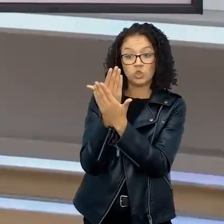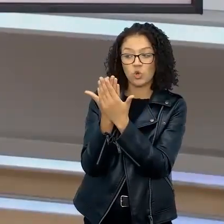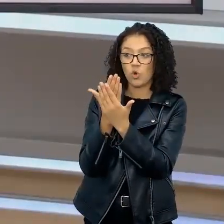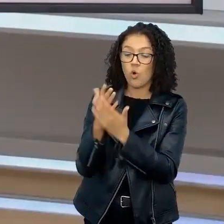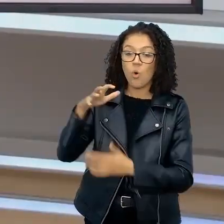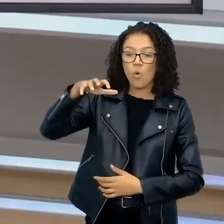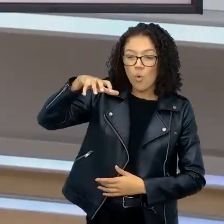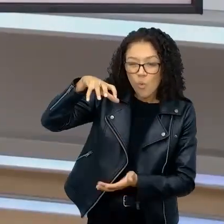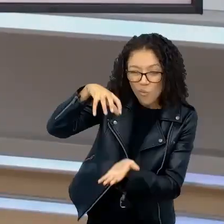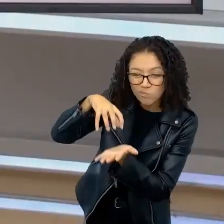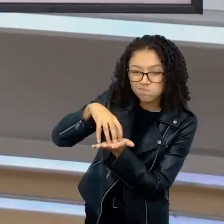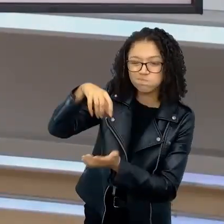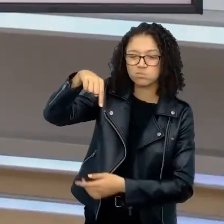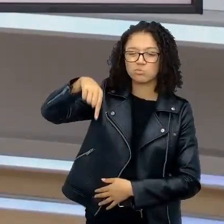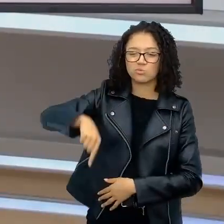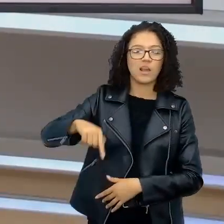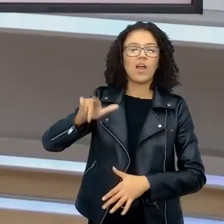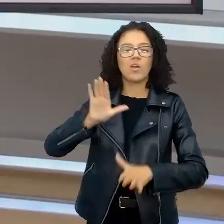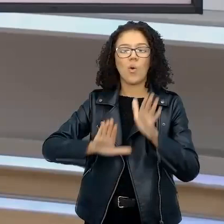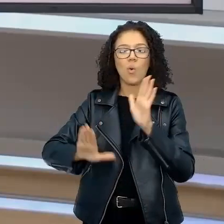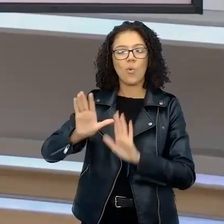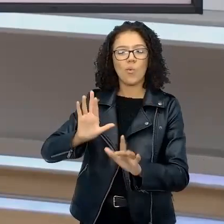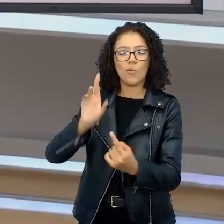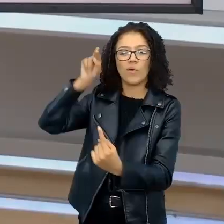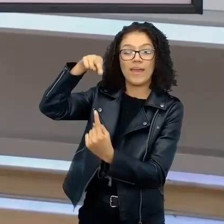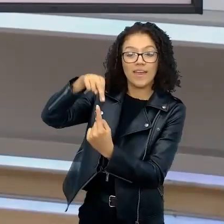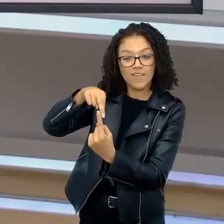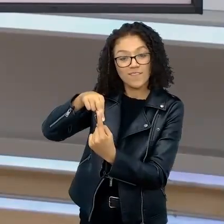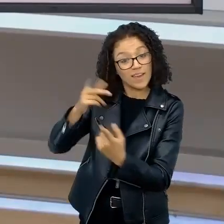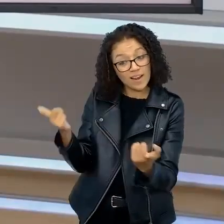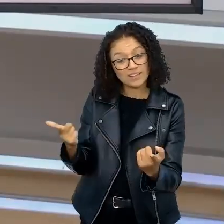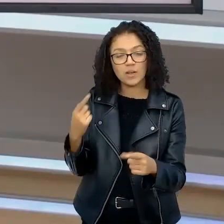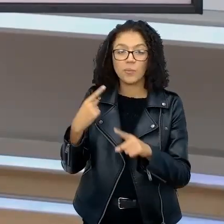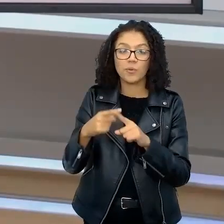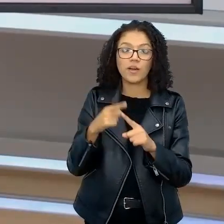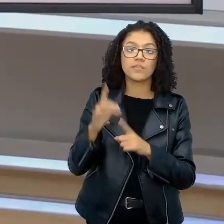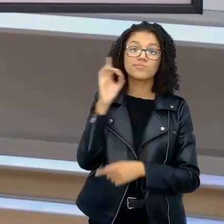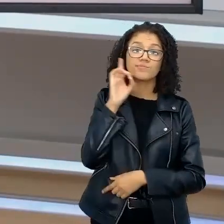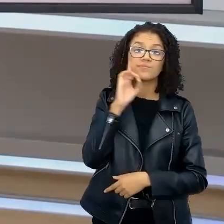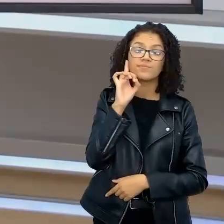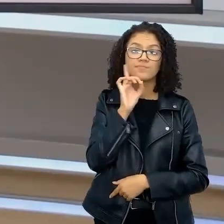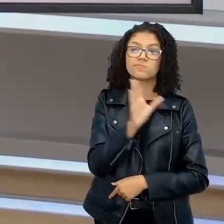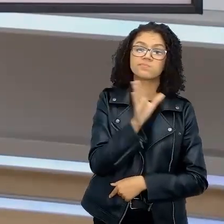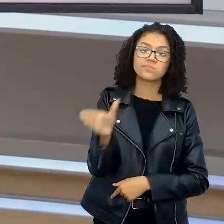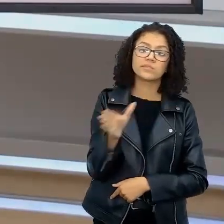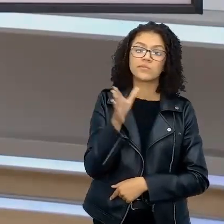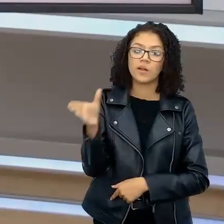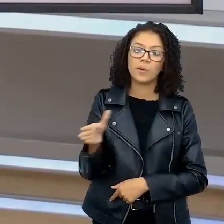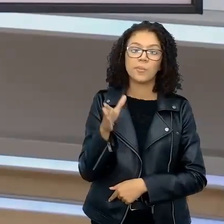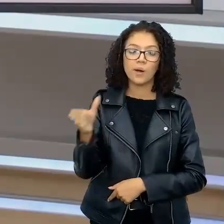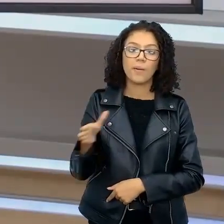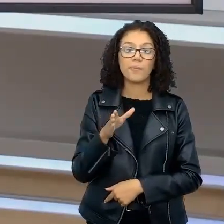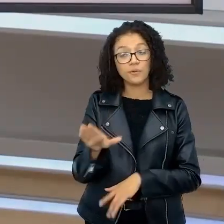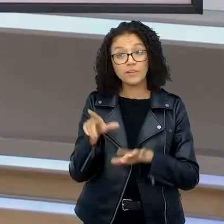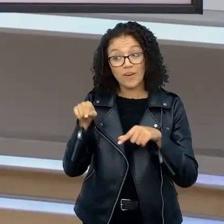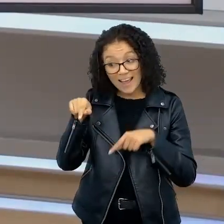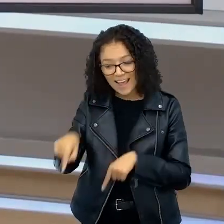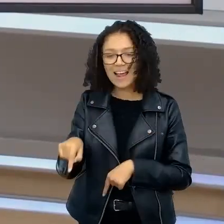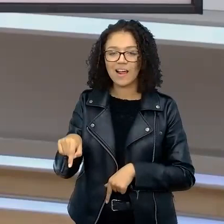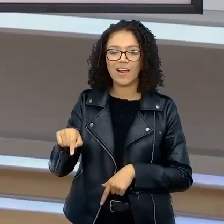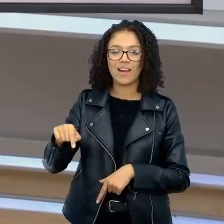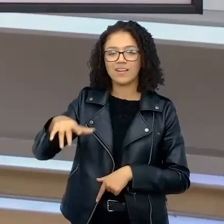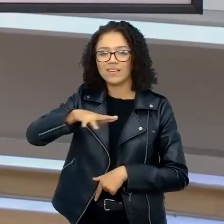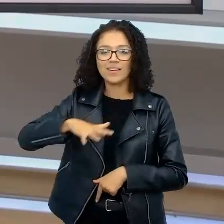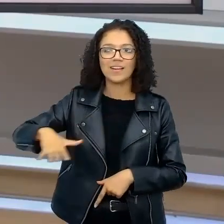e proteção e de referência dessa criança, desse adolescente. Então, é nesse espaço que essa criança,